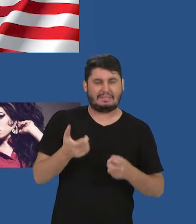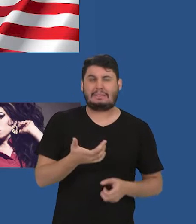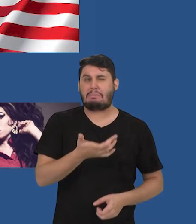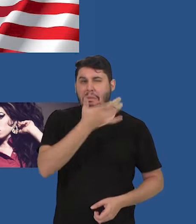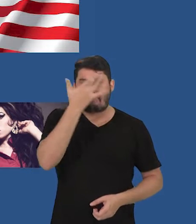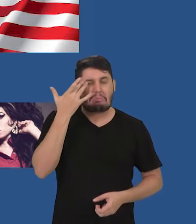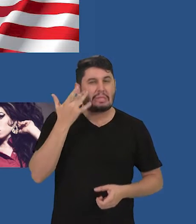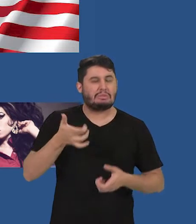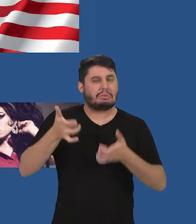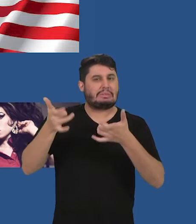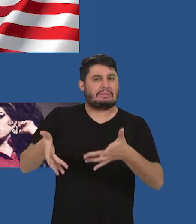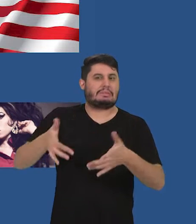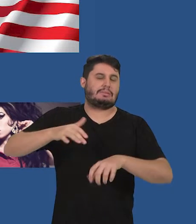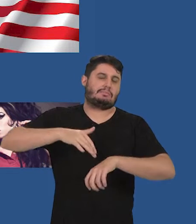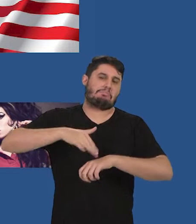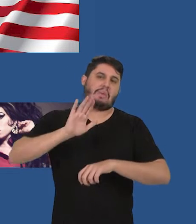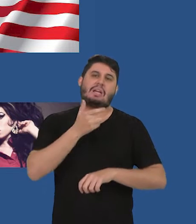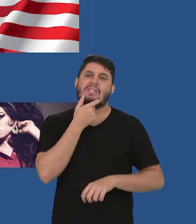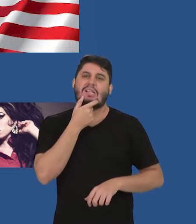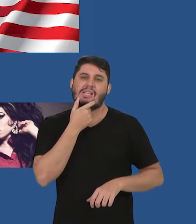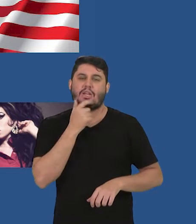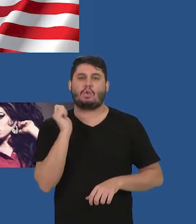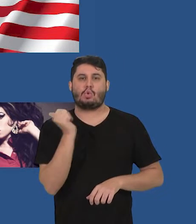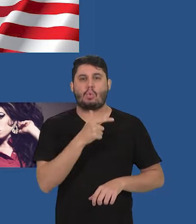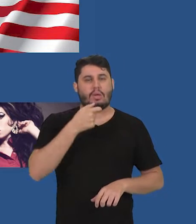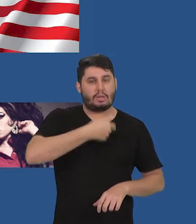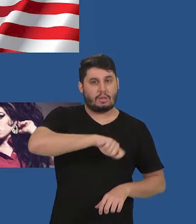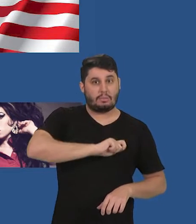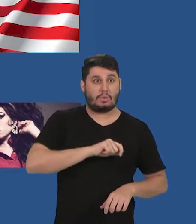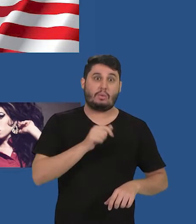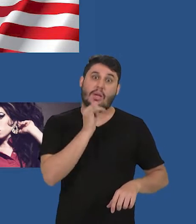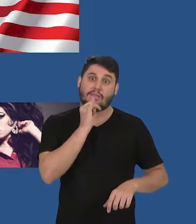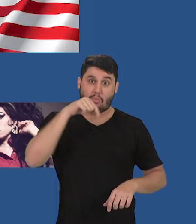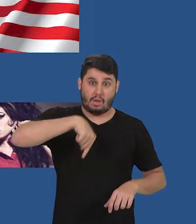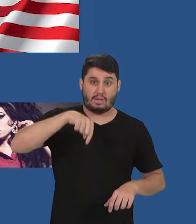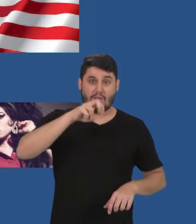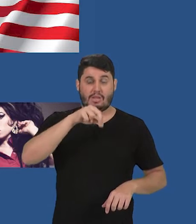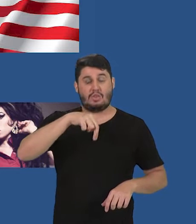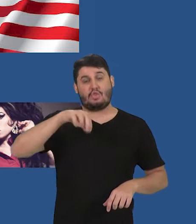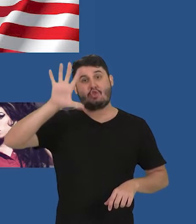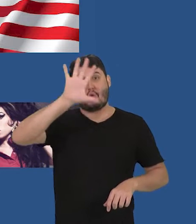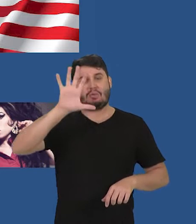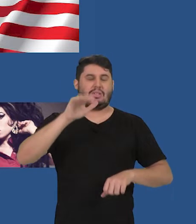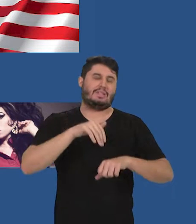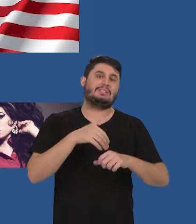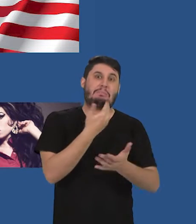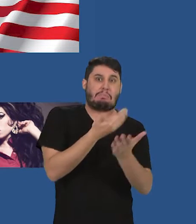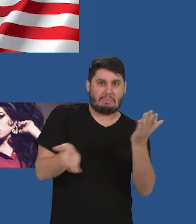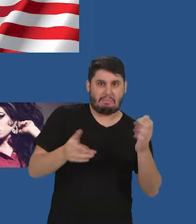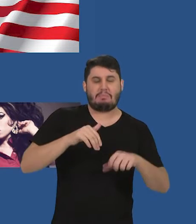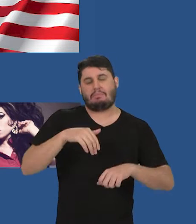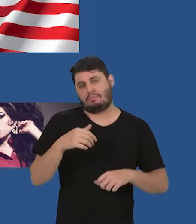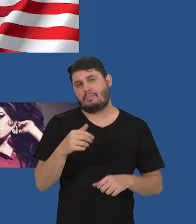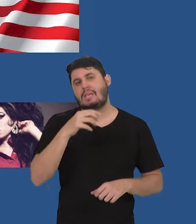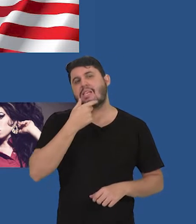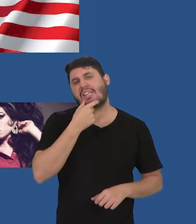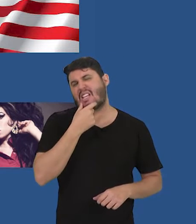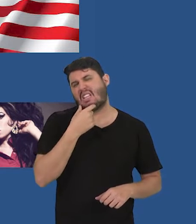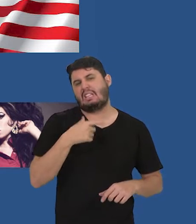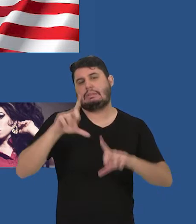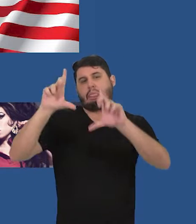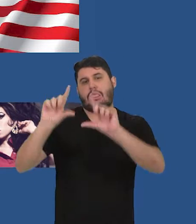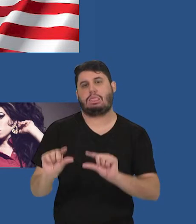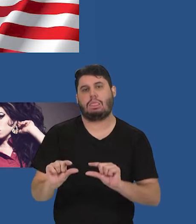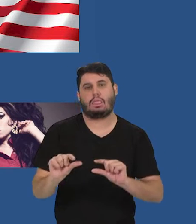região norte a gente perde de 27 a 73 de goleada, no nordeste onde a gente está também perde, centro-oeste perde, sudeste aproxima um pouco,